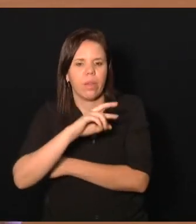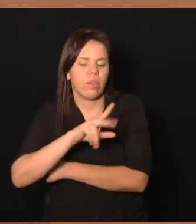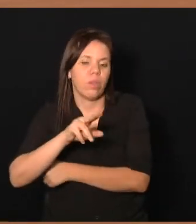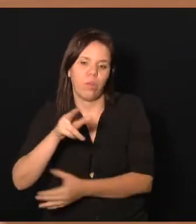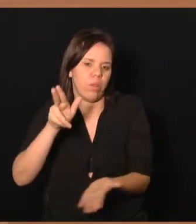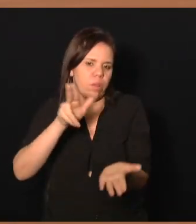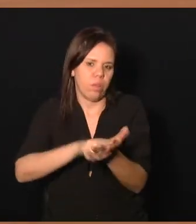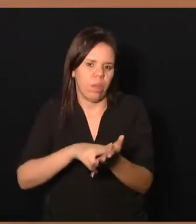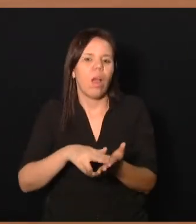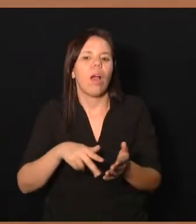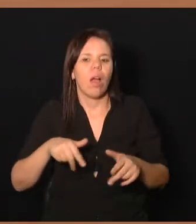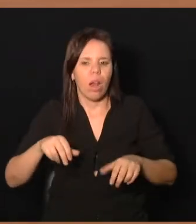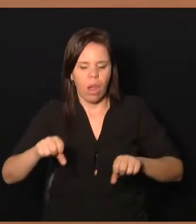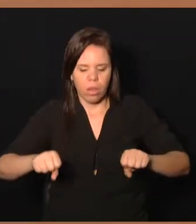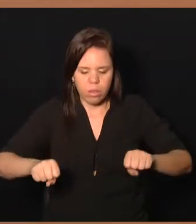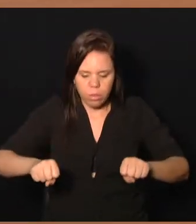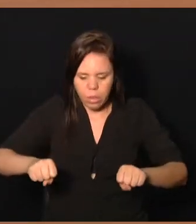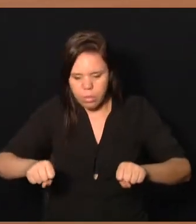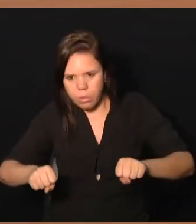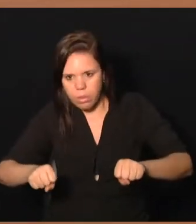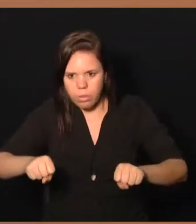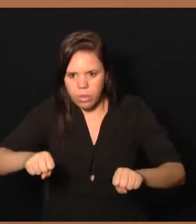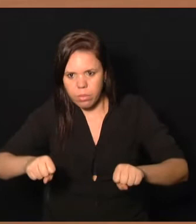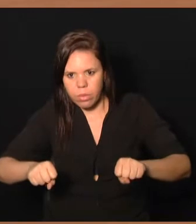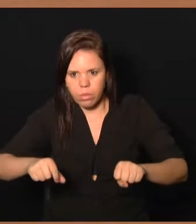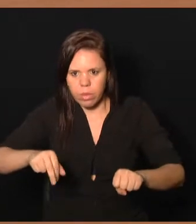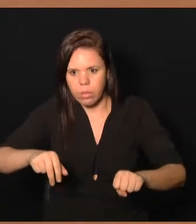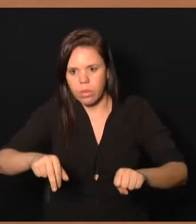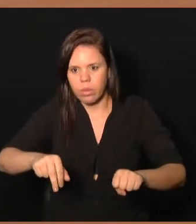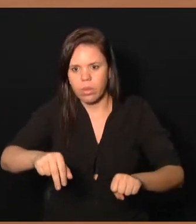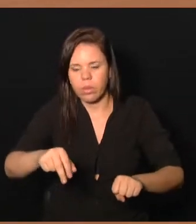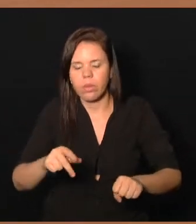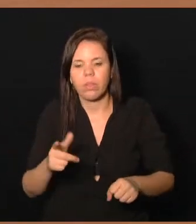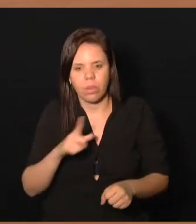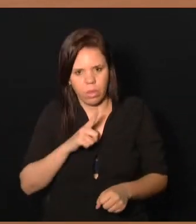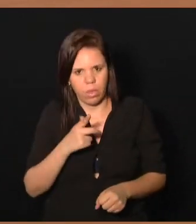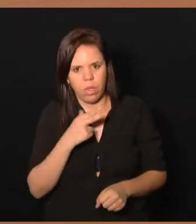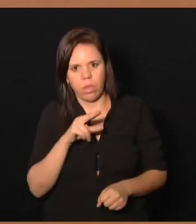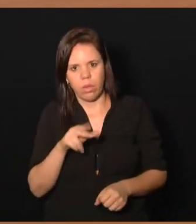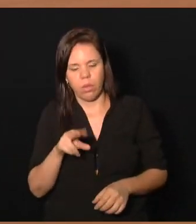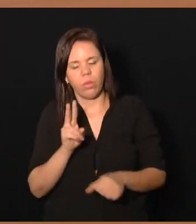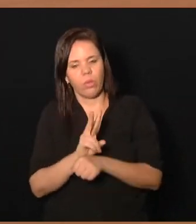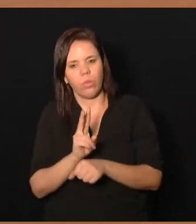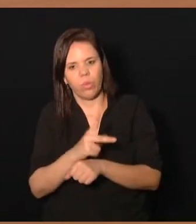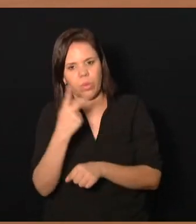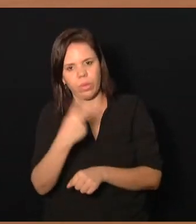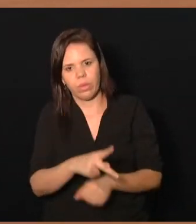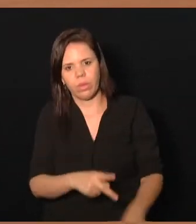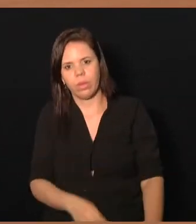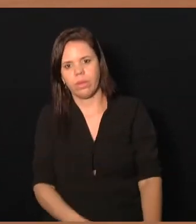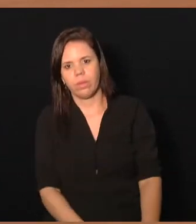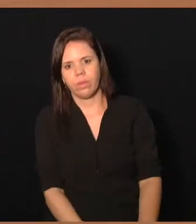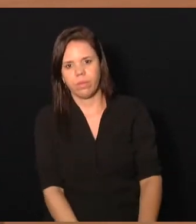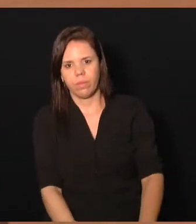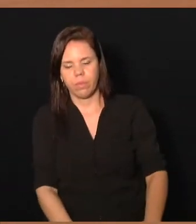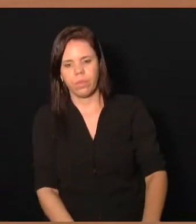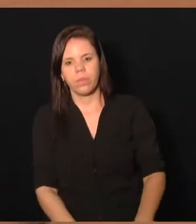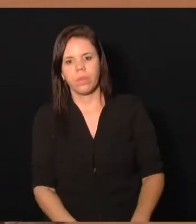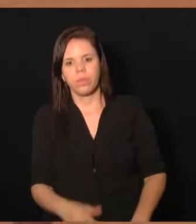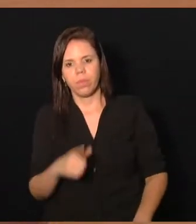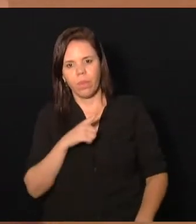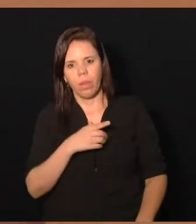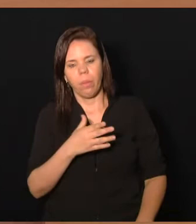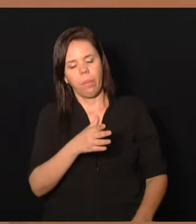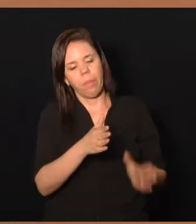acamada, ela anda com aquele andador, mas nós temos um irmão, veja bem, que cuida dela. A gente pegou o